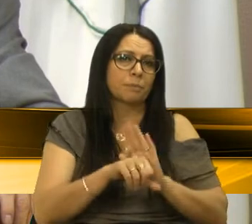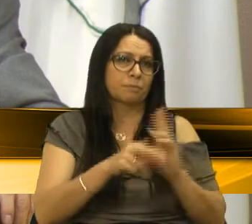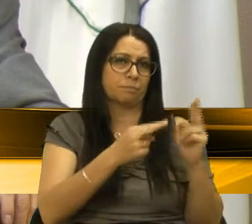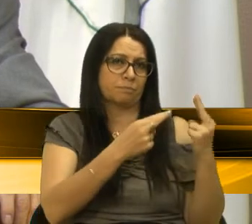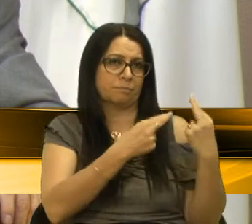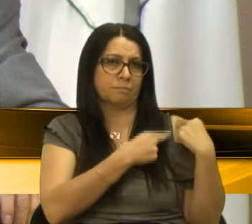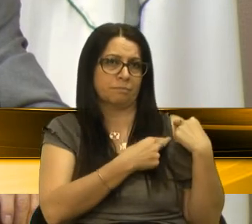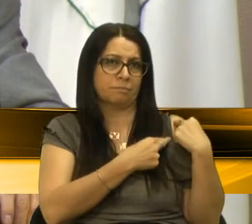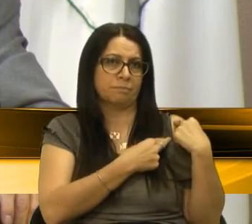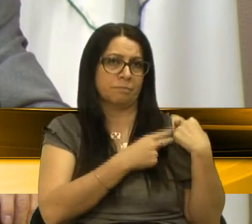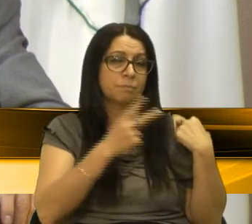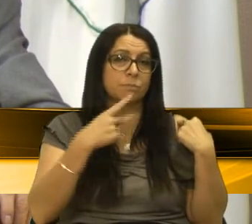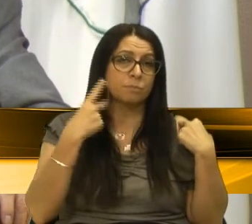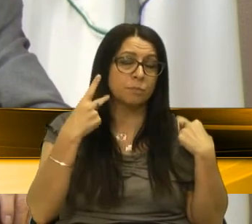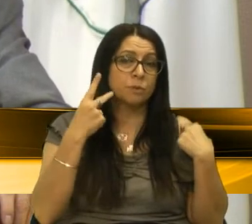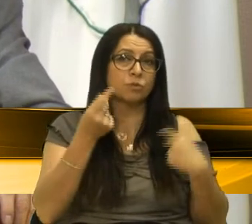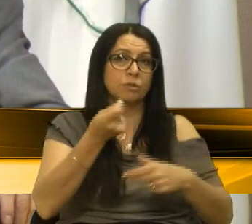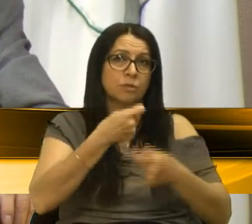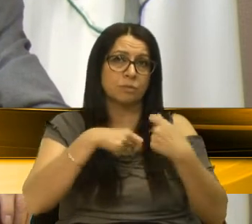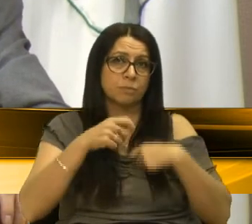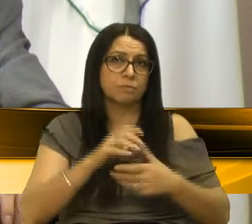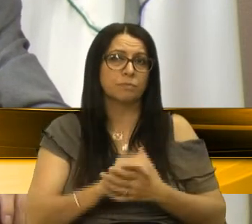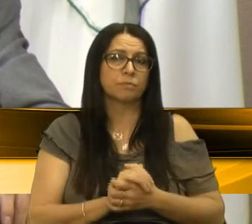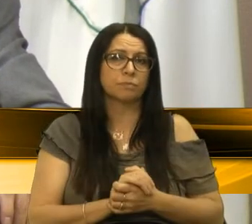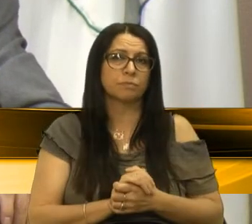responsabilidade político-administrativo.